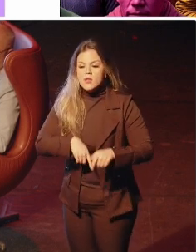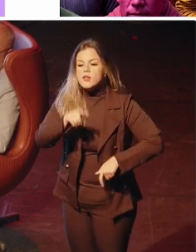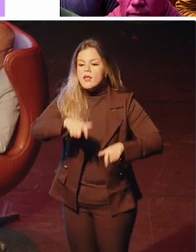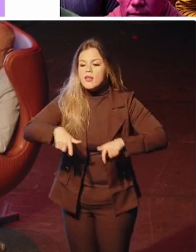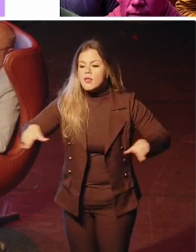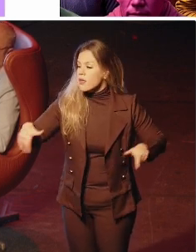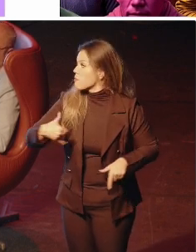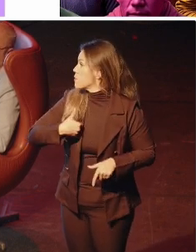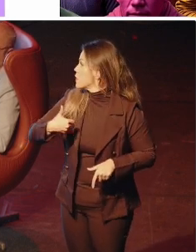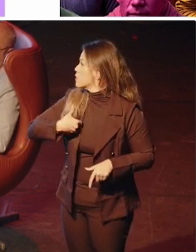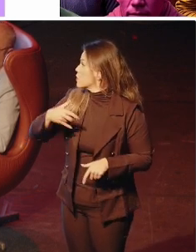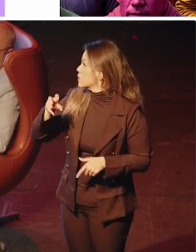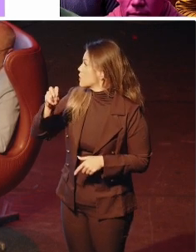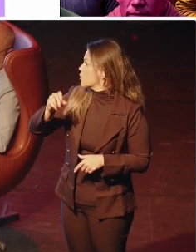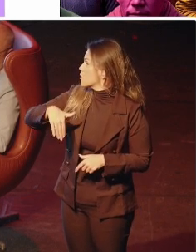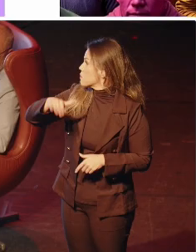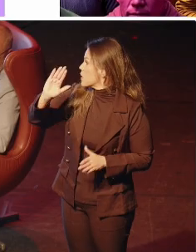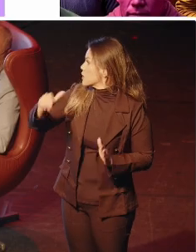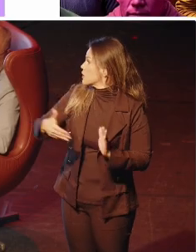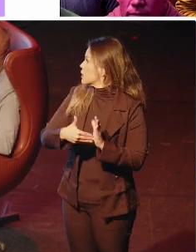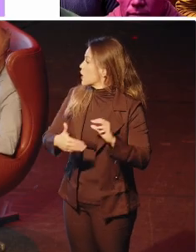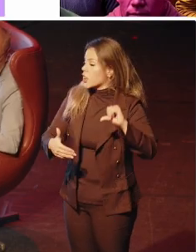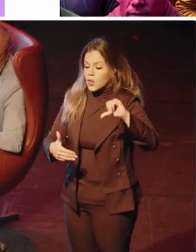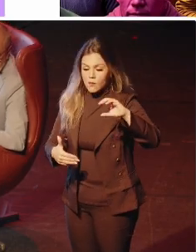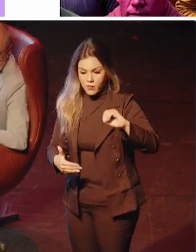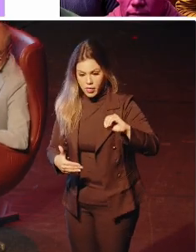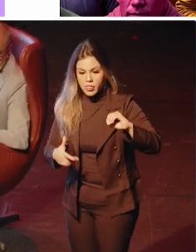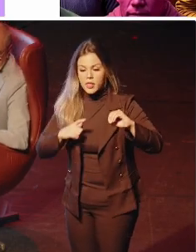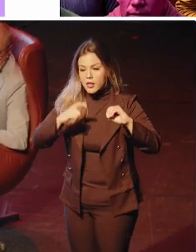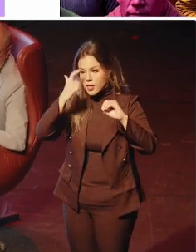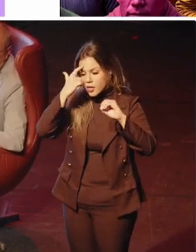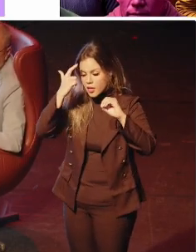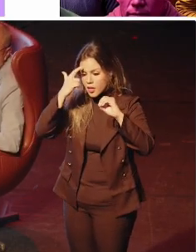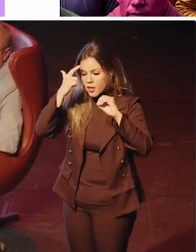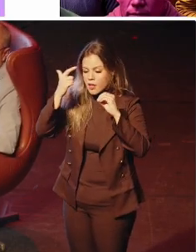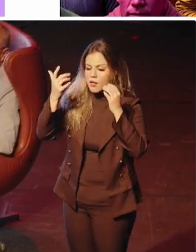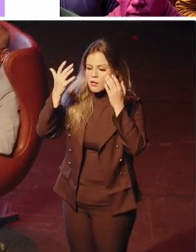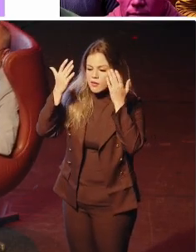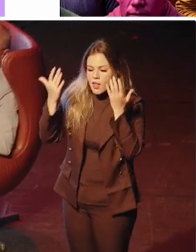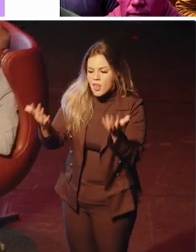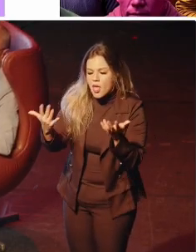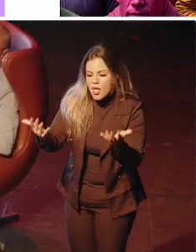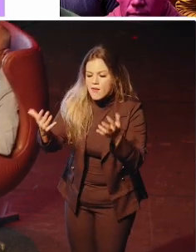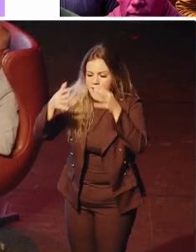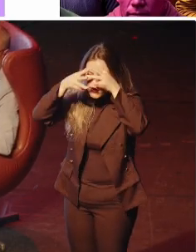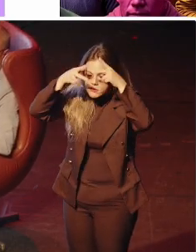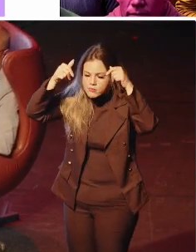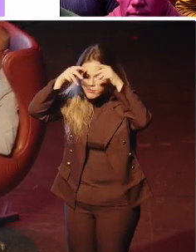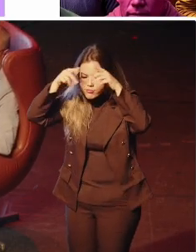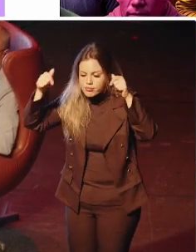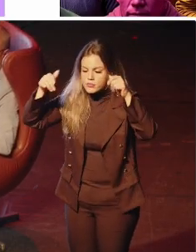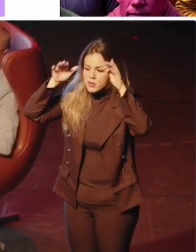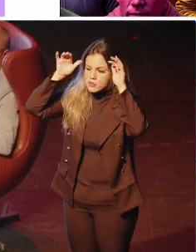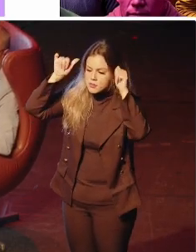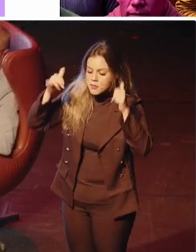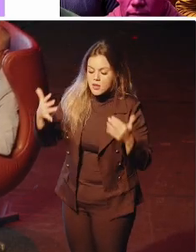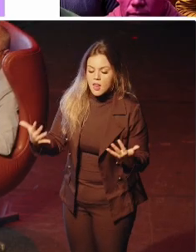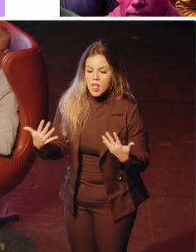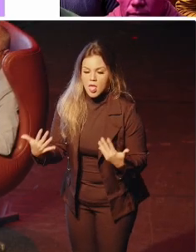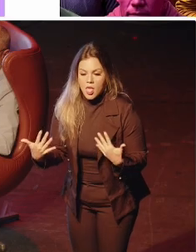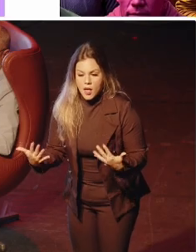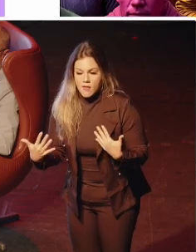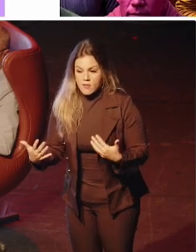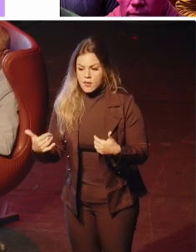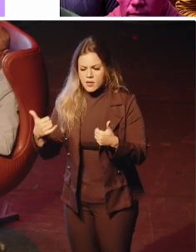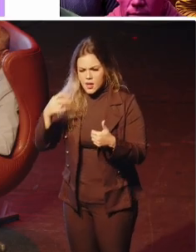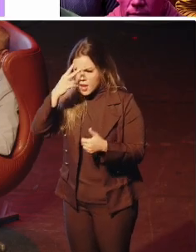a 90 anos, com comprometimento cognitivo leve, lembrem-se, um dia tem queixa, tem prejuízo e tem